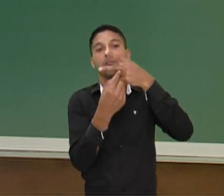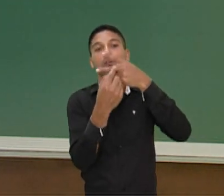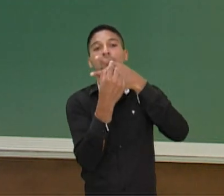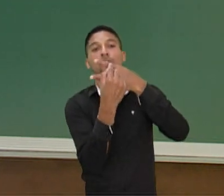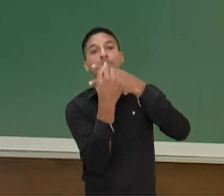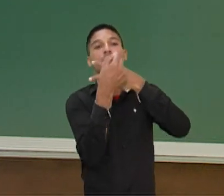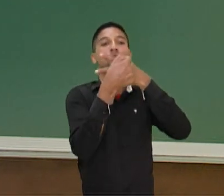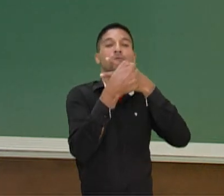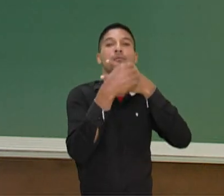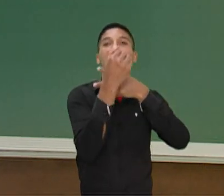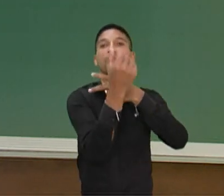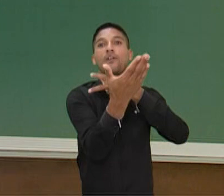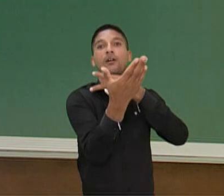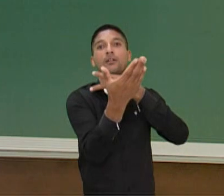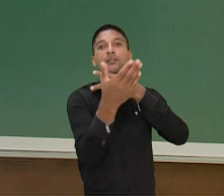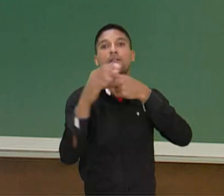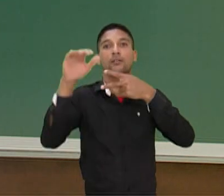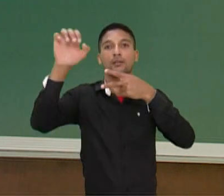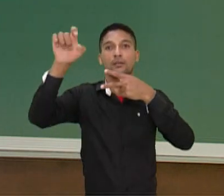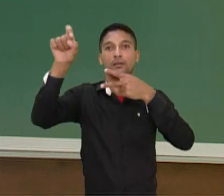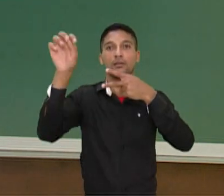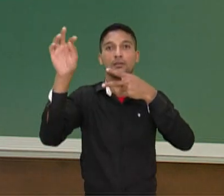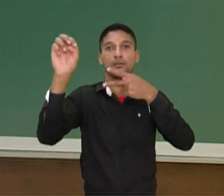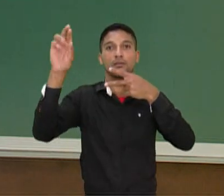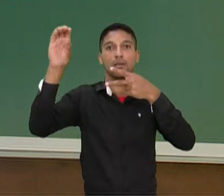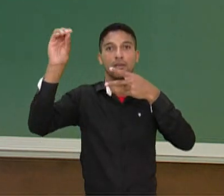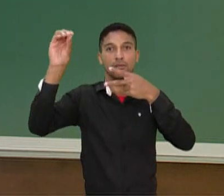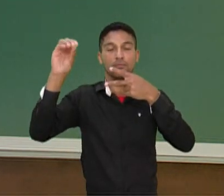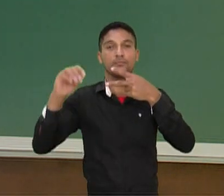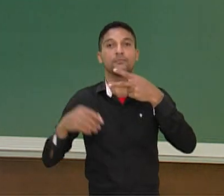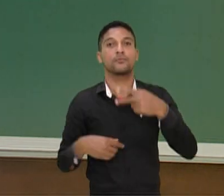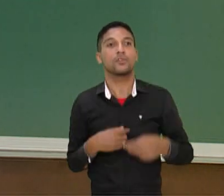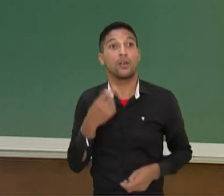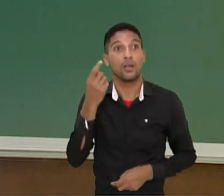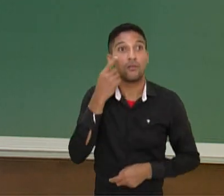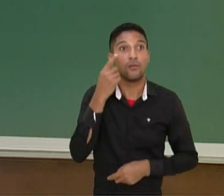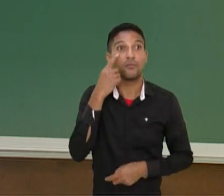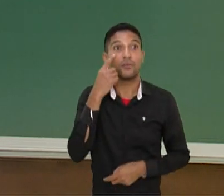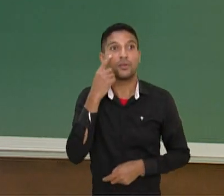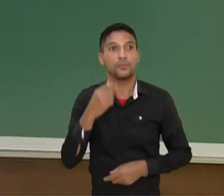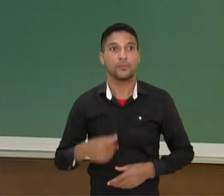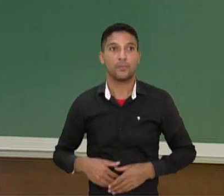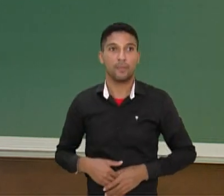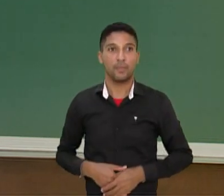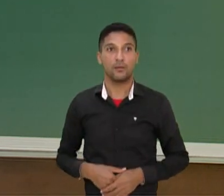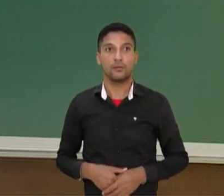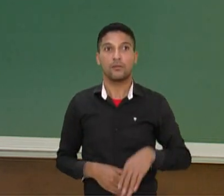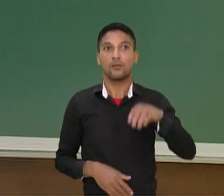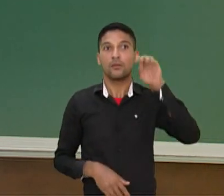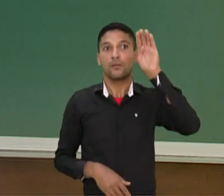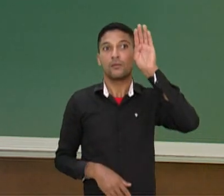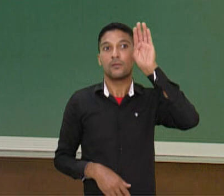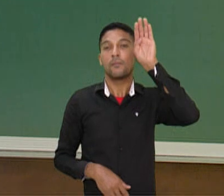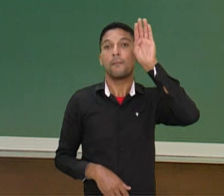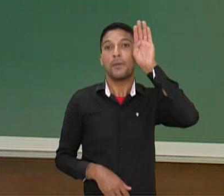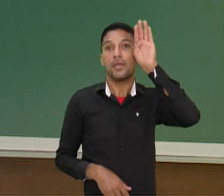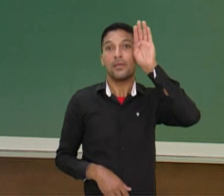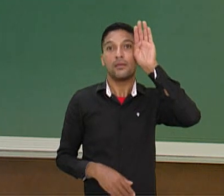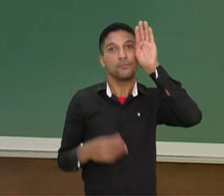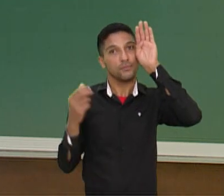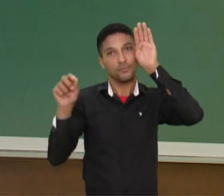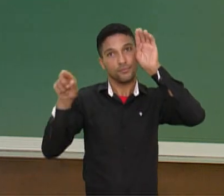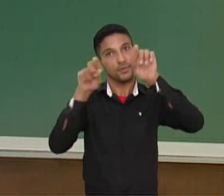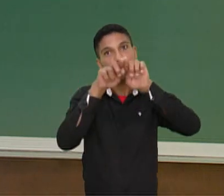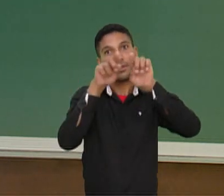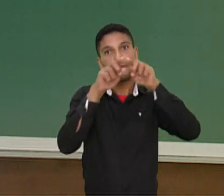o B1, que é o de fora, o externo. No vértice C, mesma coisa. O ângulo Czinho,